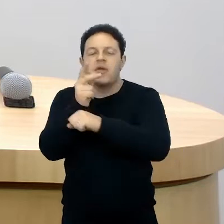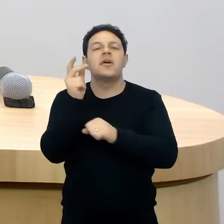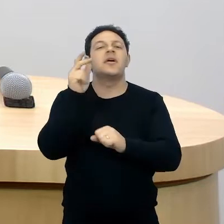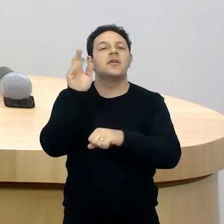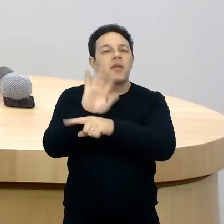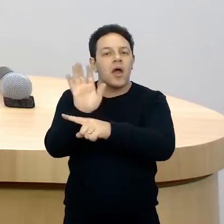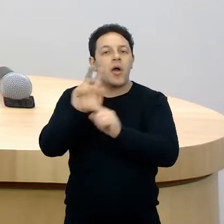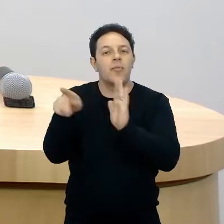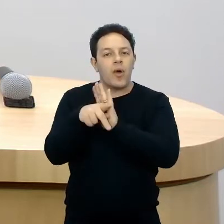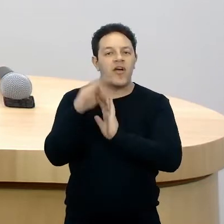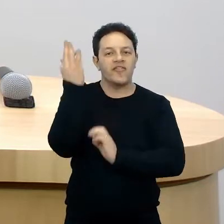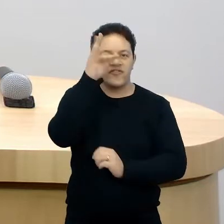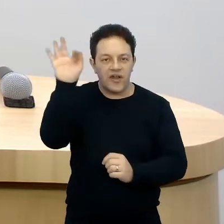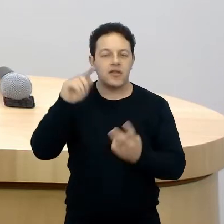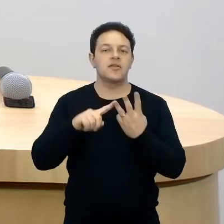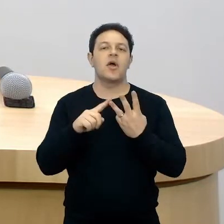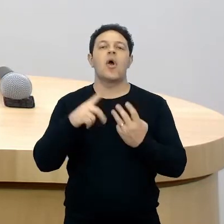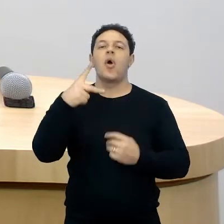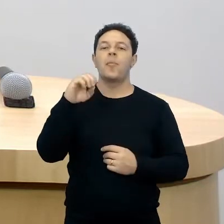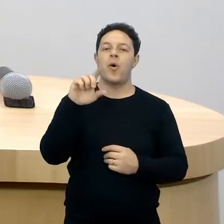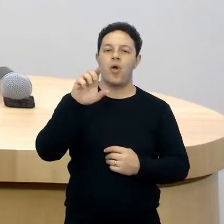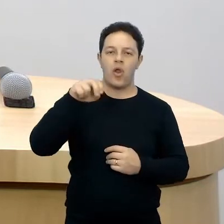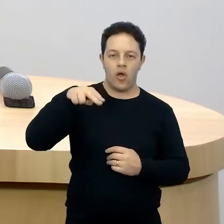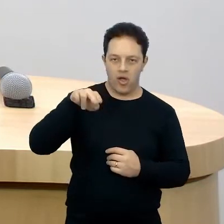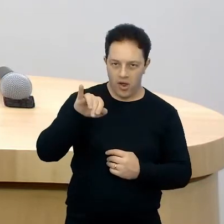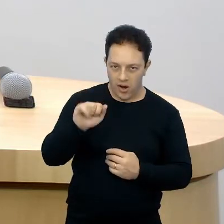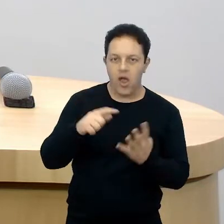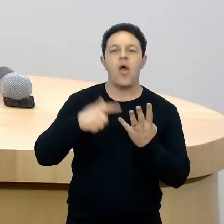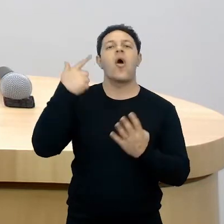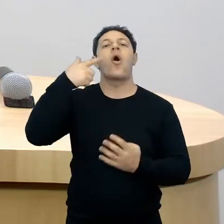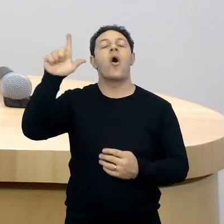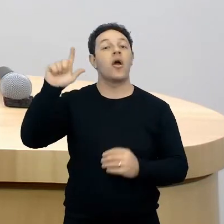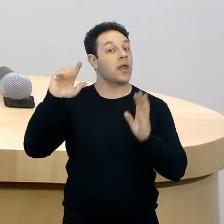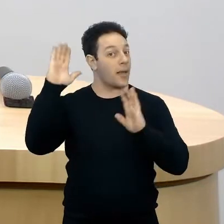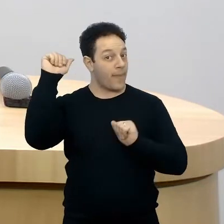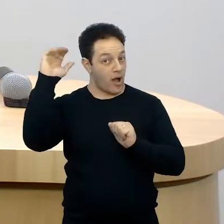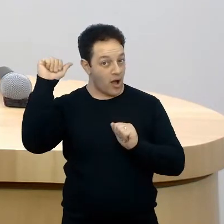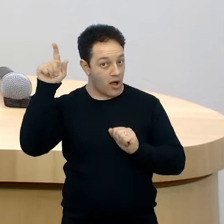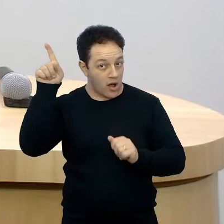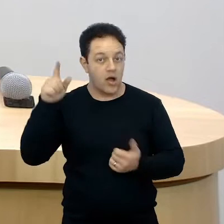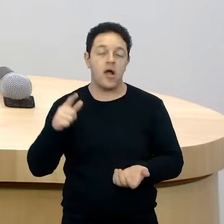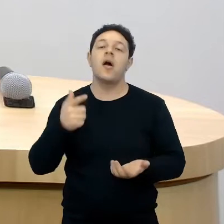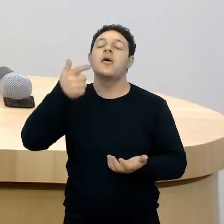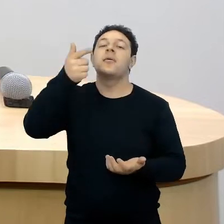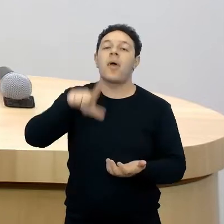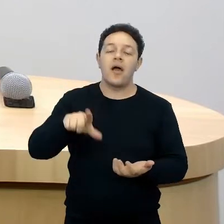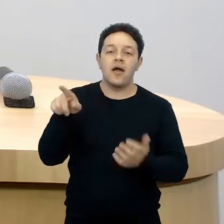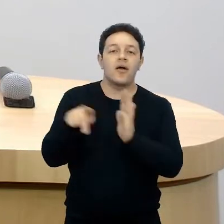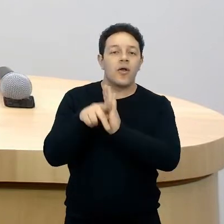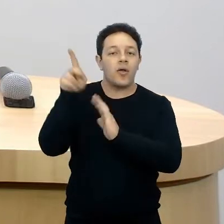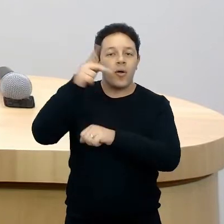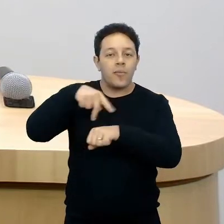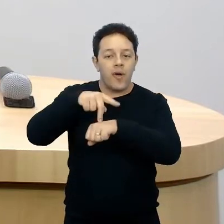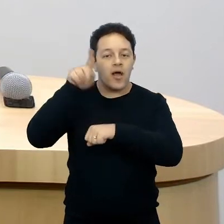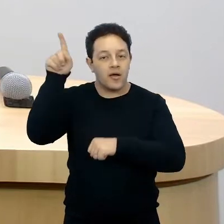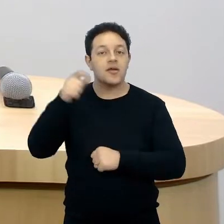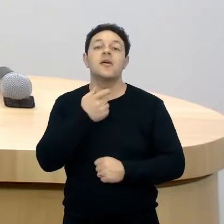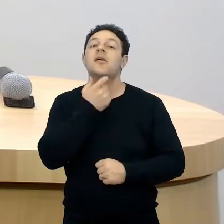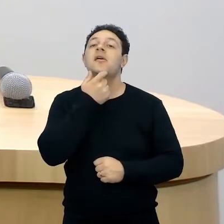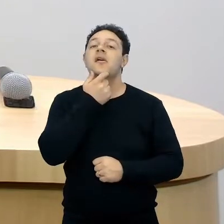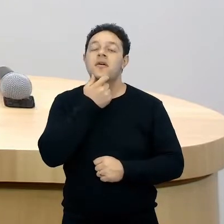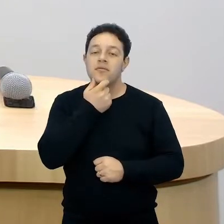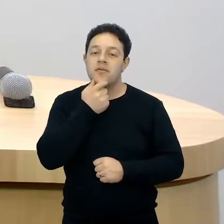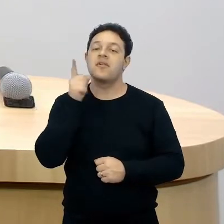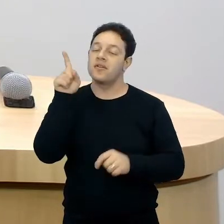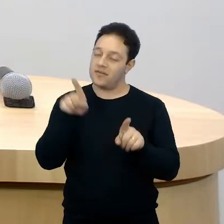a produção polonesa, a produção espanhola e até a produção inglesa.